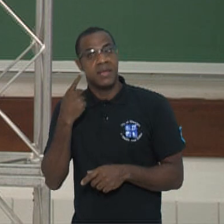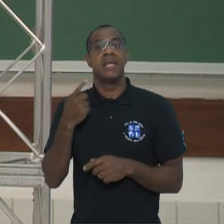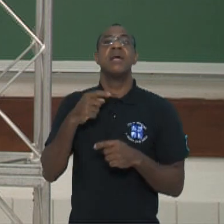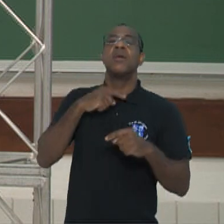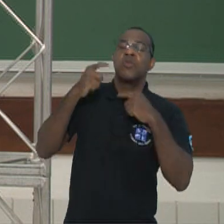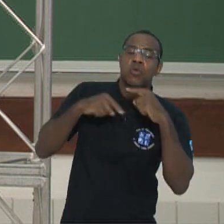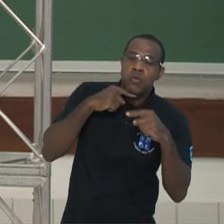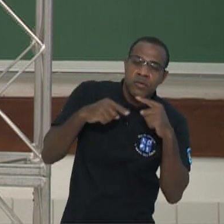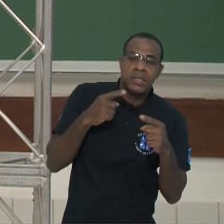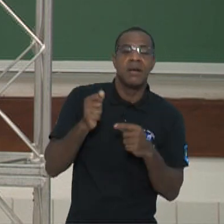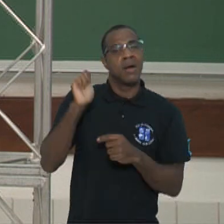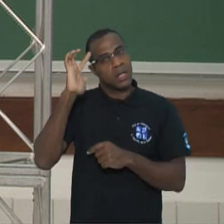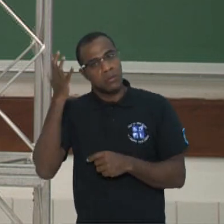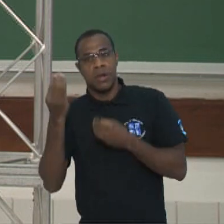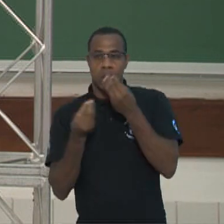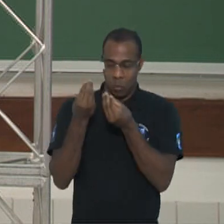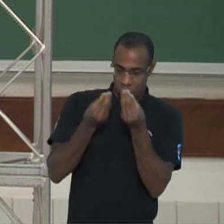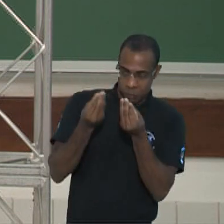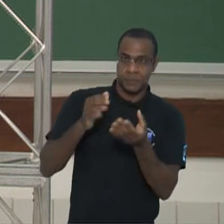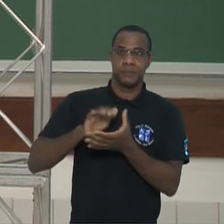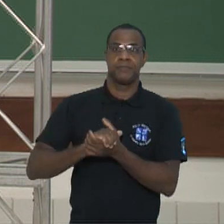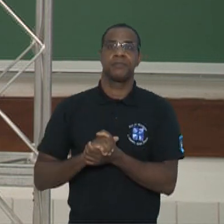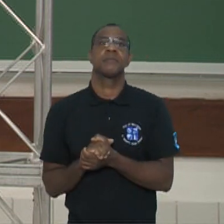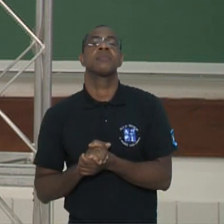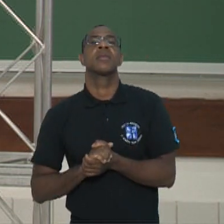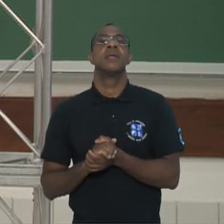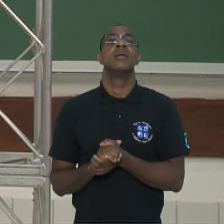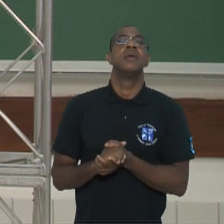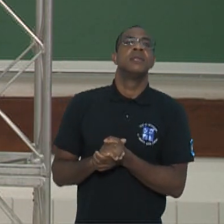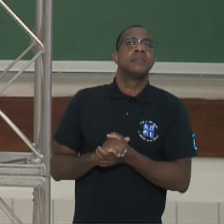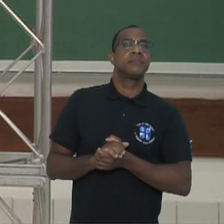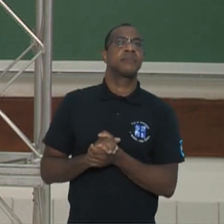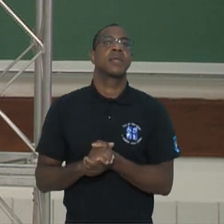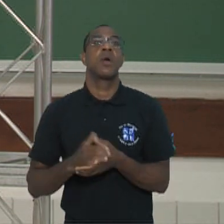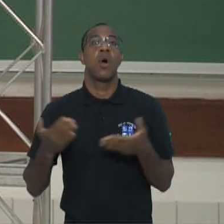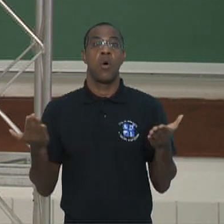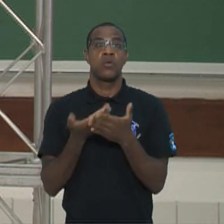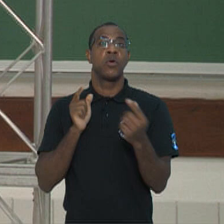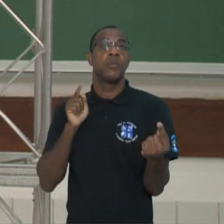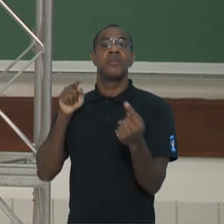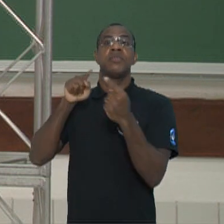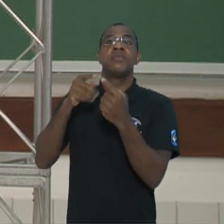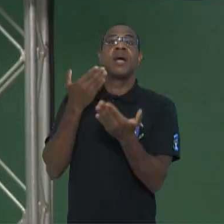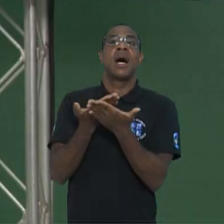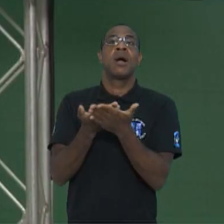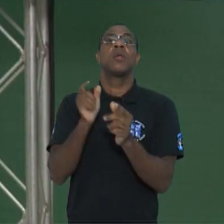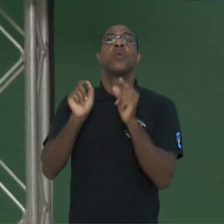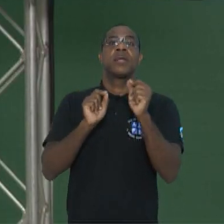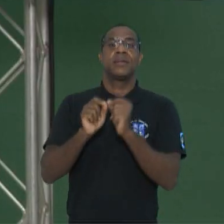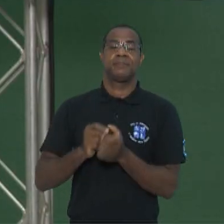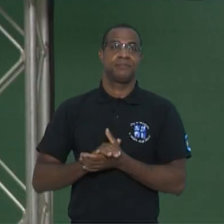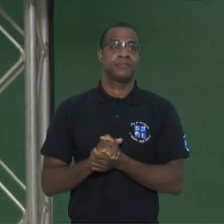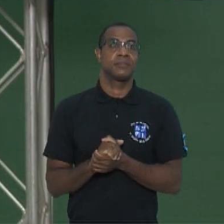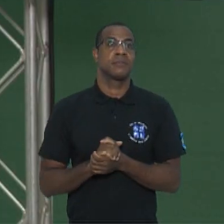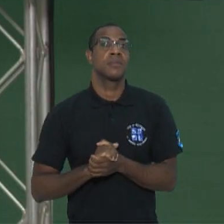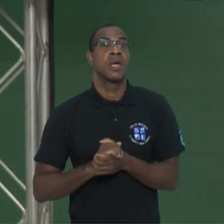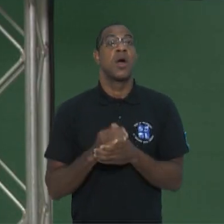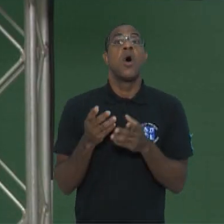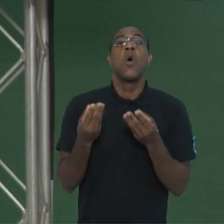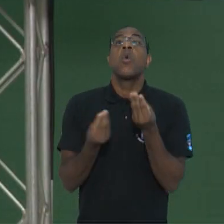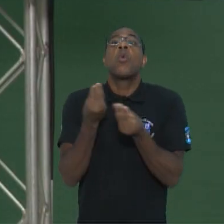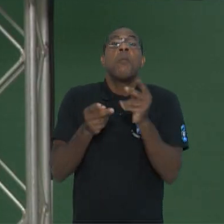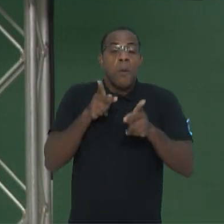certo? Dito isso, que é bem importante, vamos lá ao objetivo da nossa aula. Então, hoje a gente vai entender como os